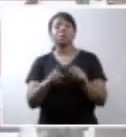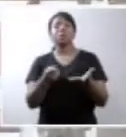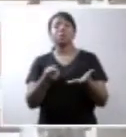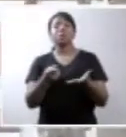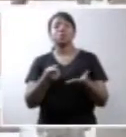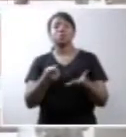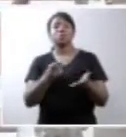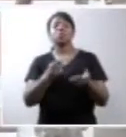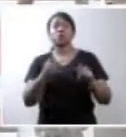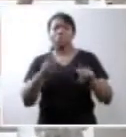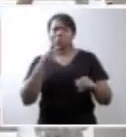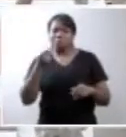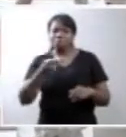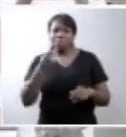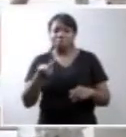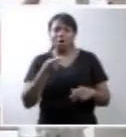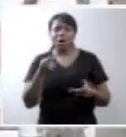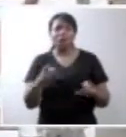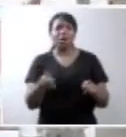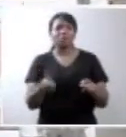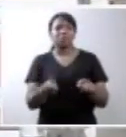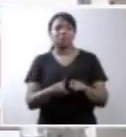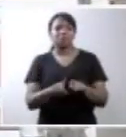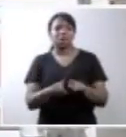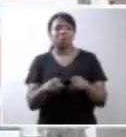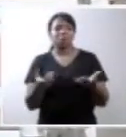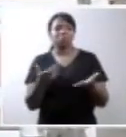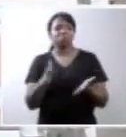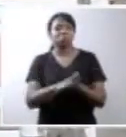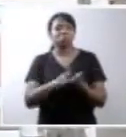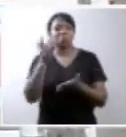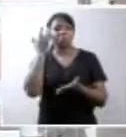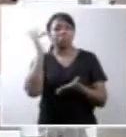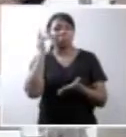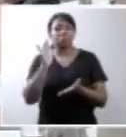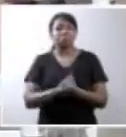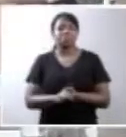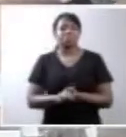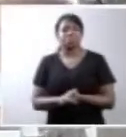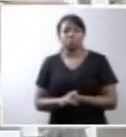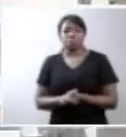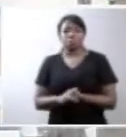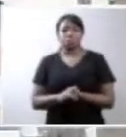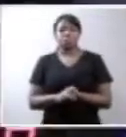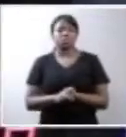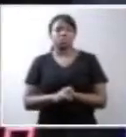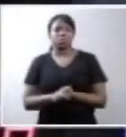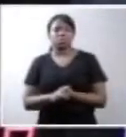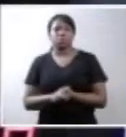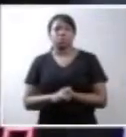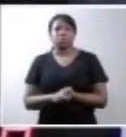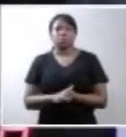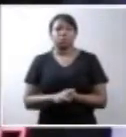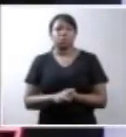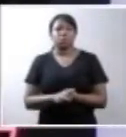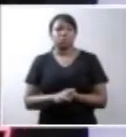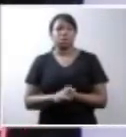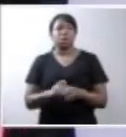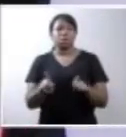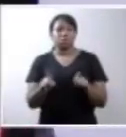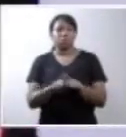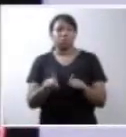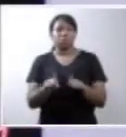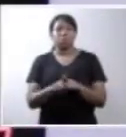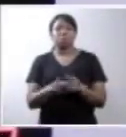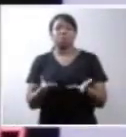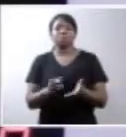plenamente contemplado com tudo que ela expôs, não há nenhuma dúvida. Doutor Guise, subprocurador. Também não permanece nenhuma